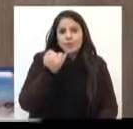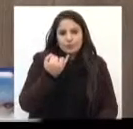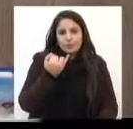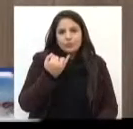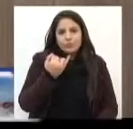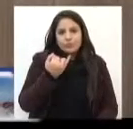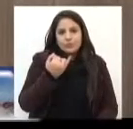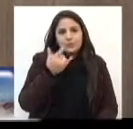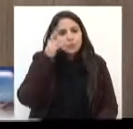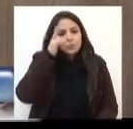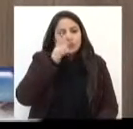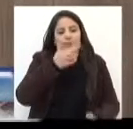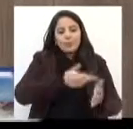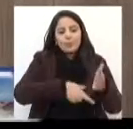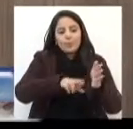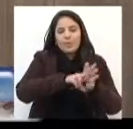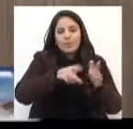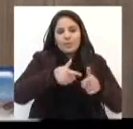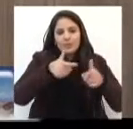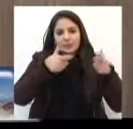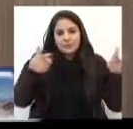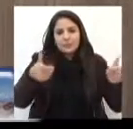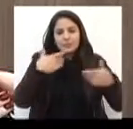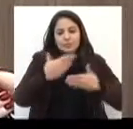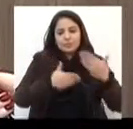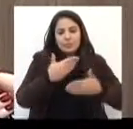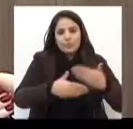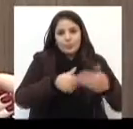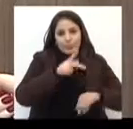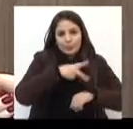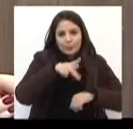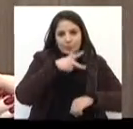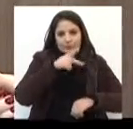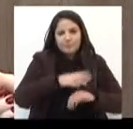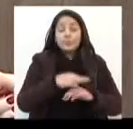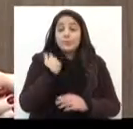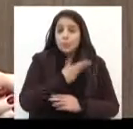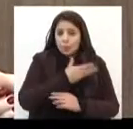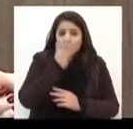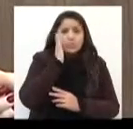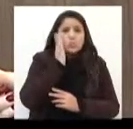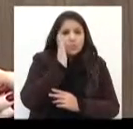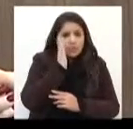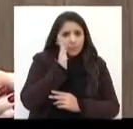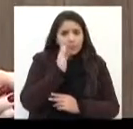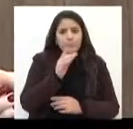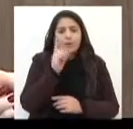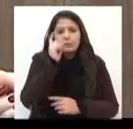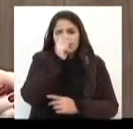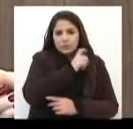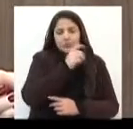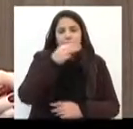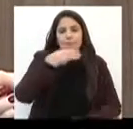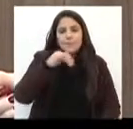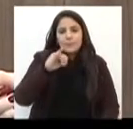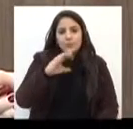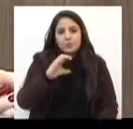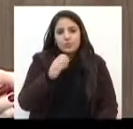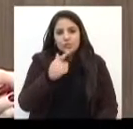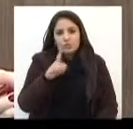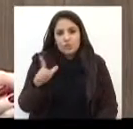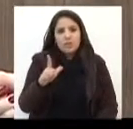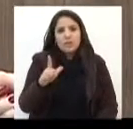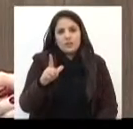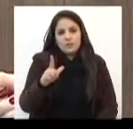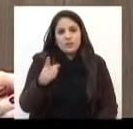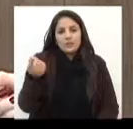de resgatar o crescimento, o desenvolvimento do país. A gente sabe da dificuldade do Michel Temer em